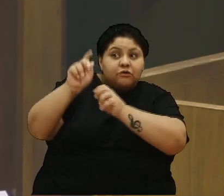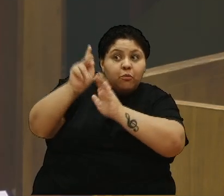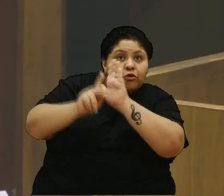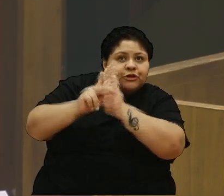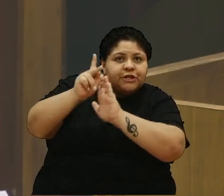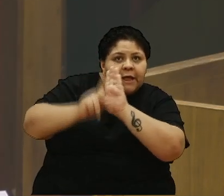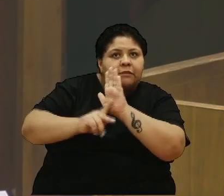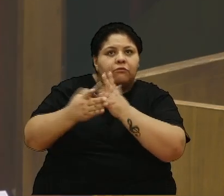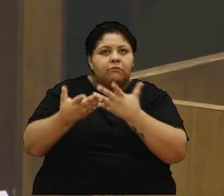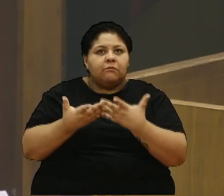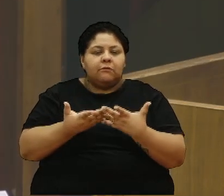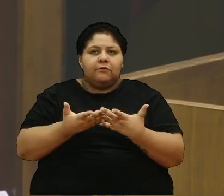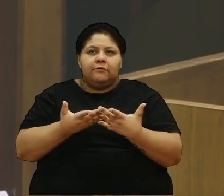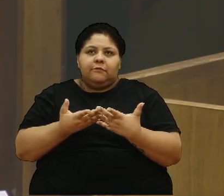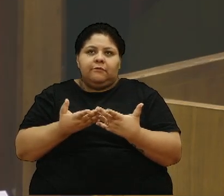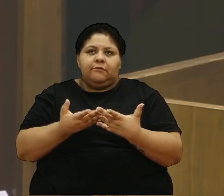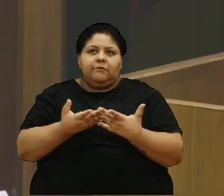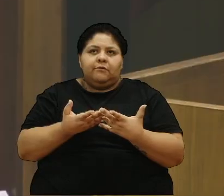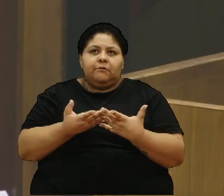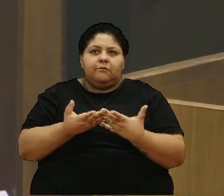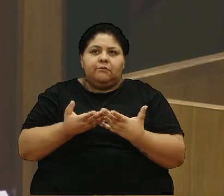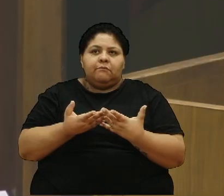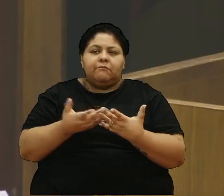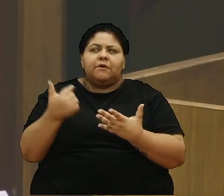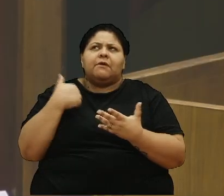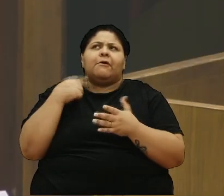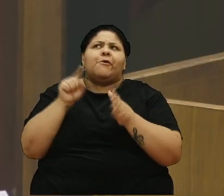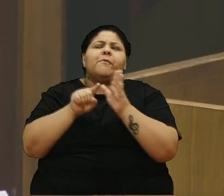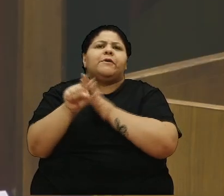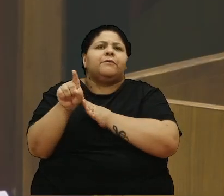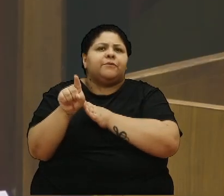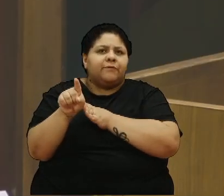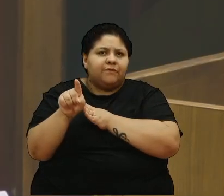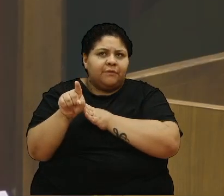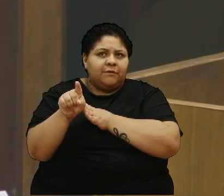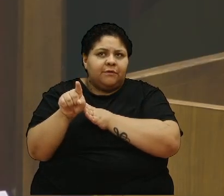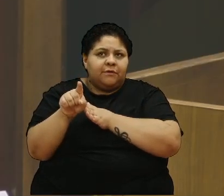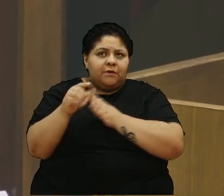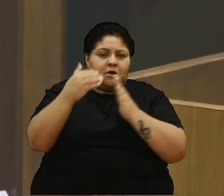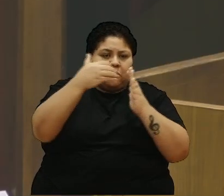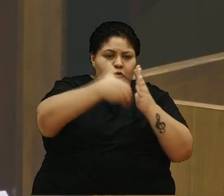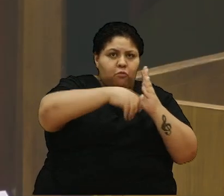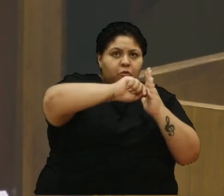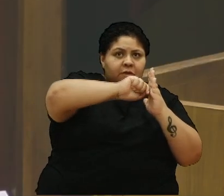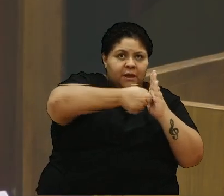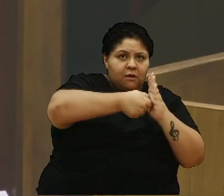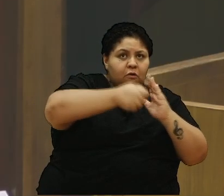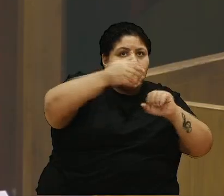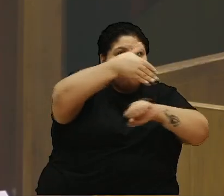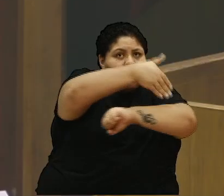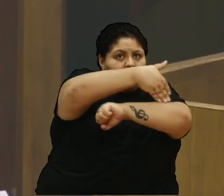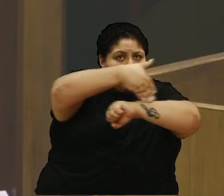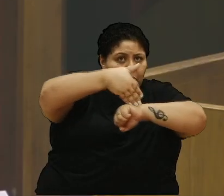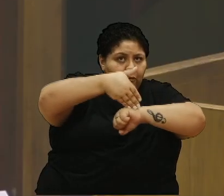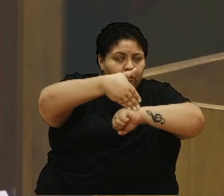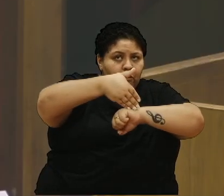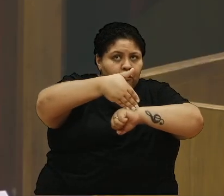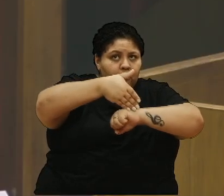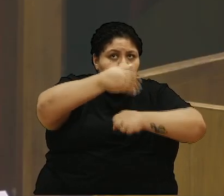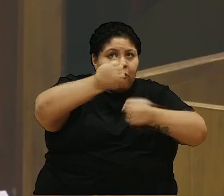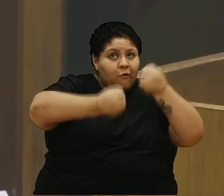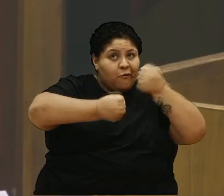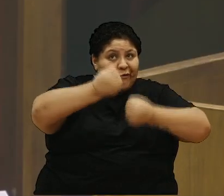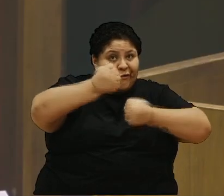vereador. E aí eu pergunto, quando eu bloqueio uma via, o trânsito